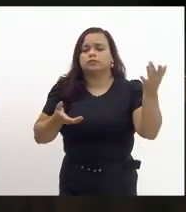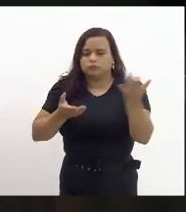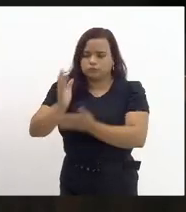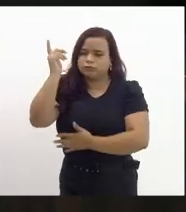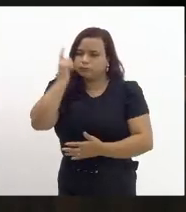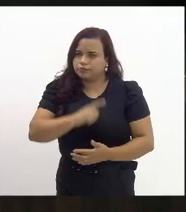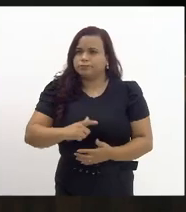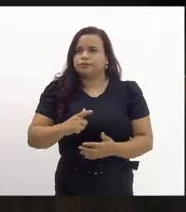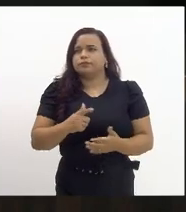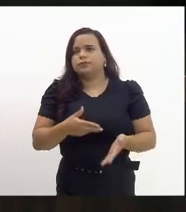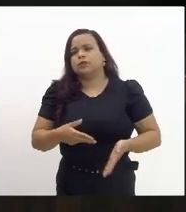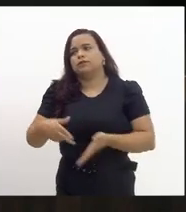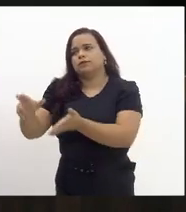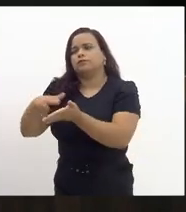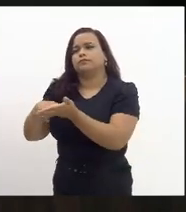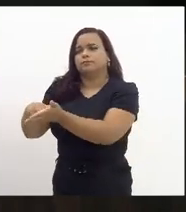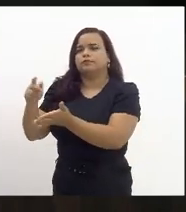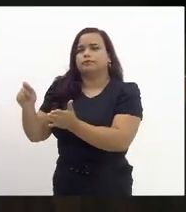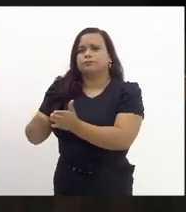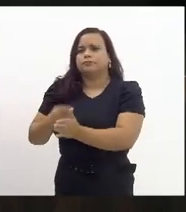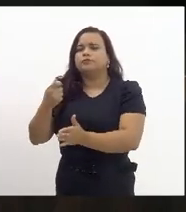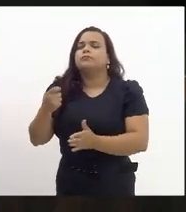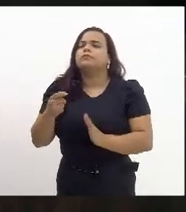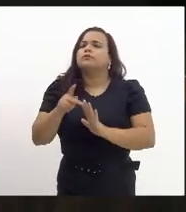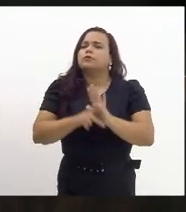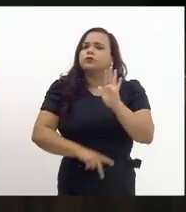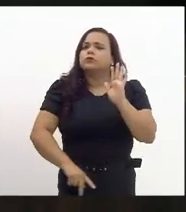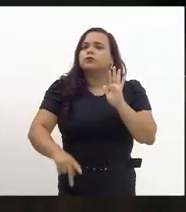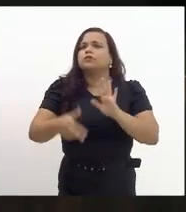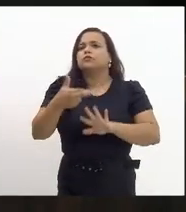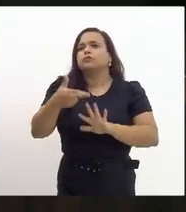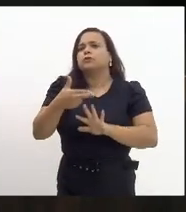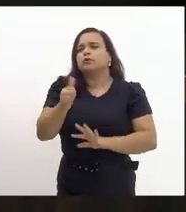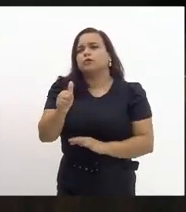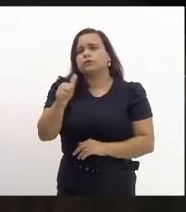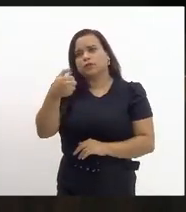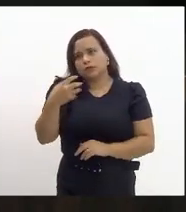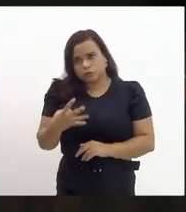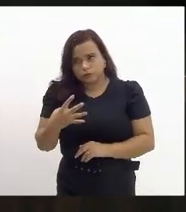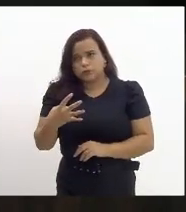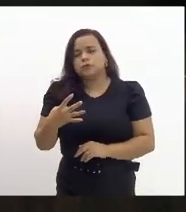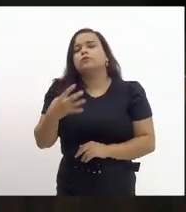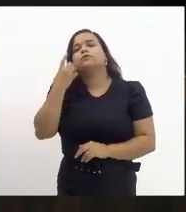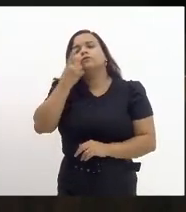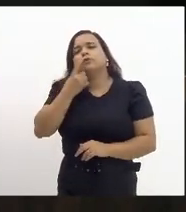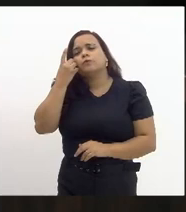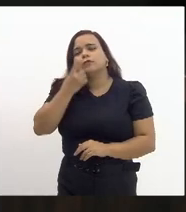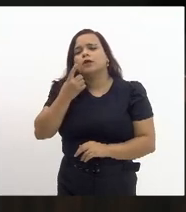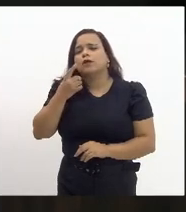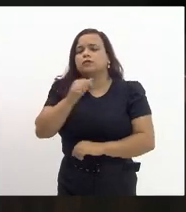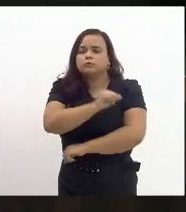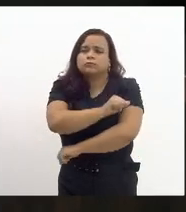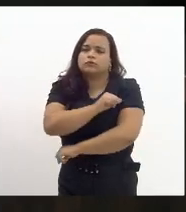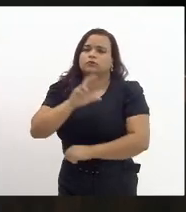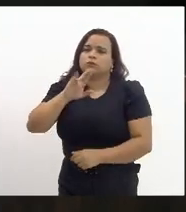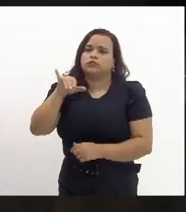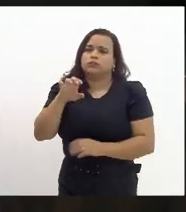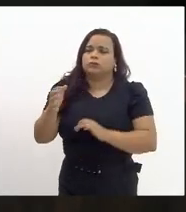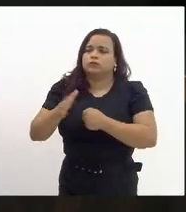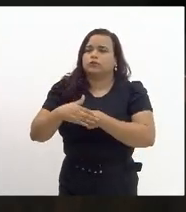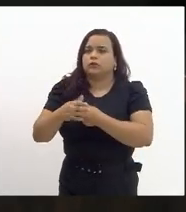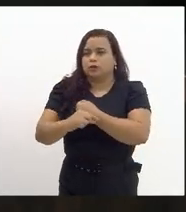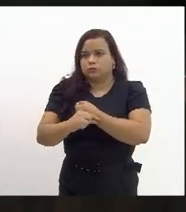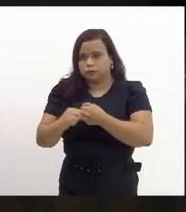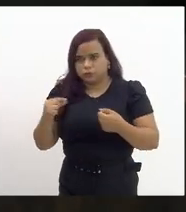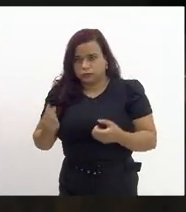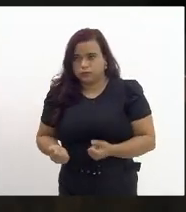vai à promulgação. Projeto de resolução 1114 de 22, de autoria da deputada enfermeira Rejane, que concede a prêmio Ana Nery